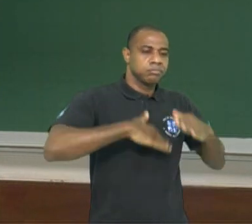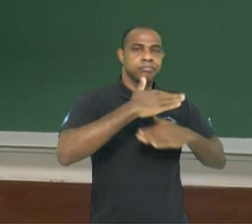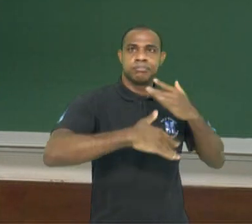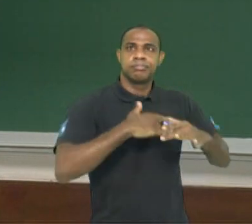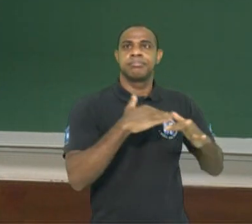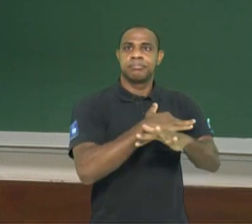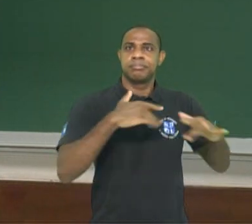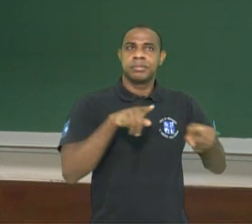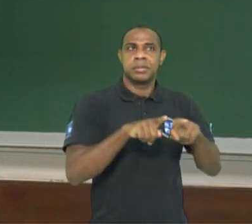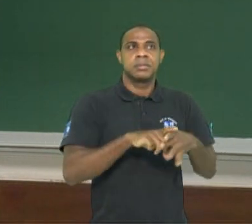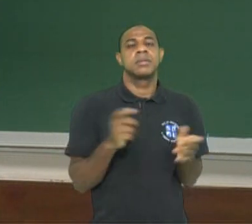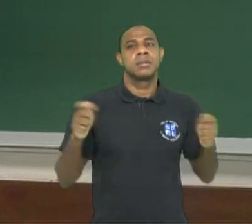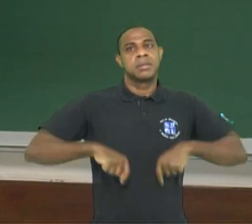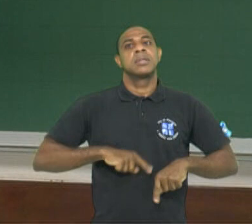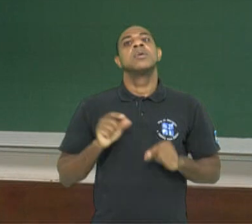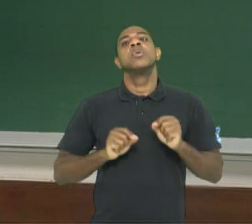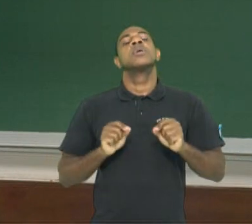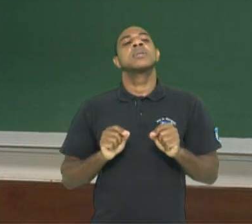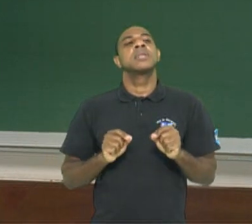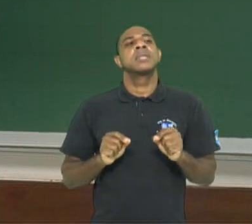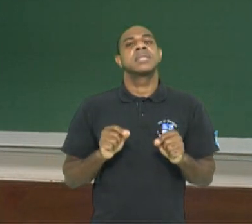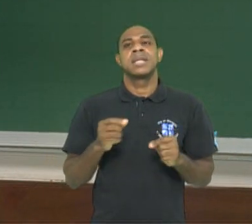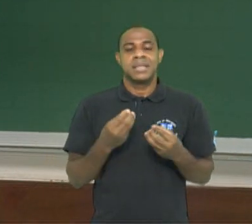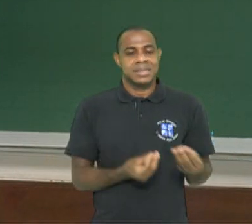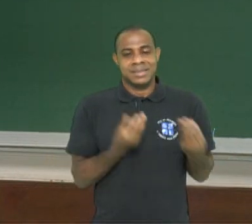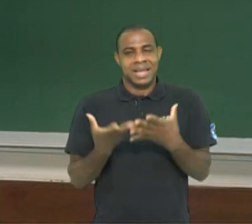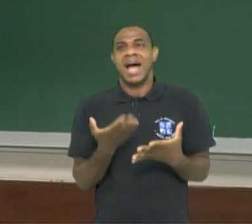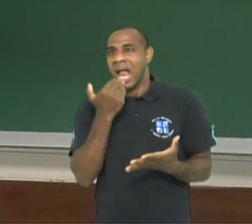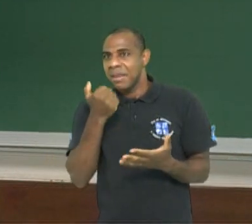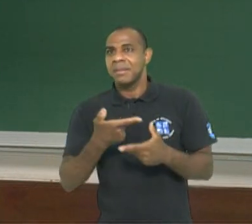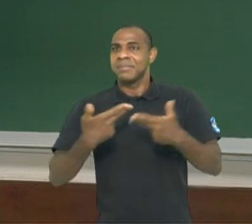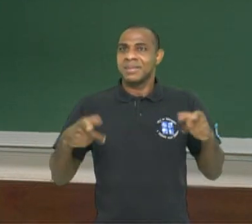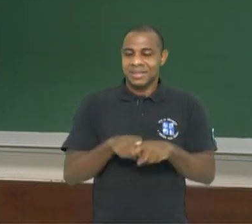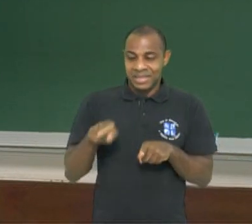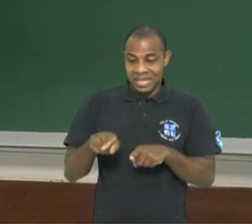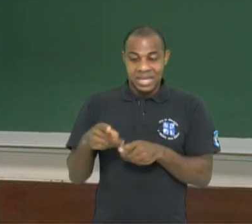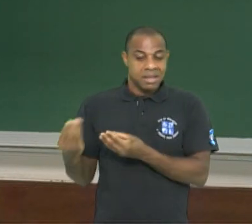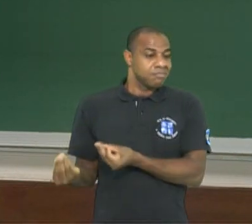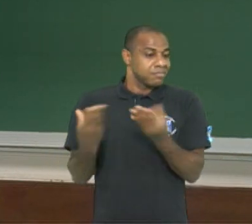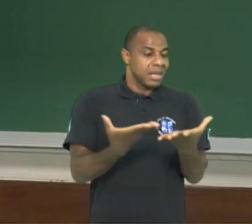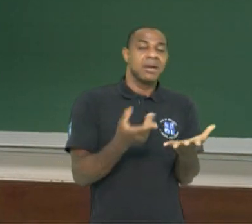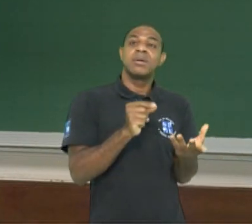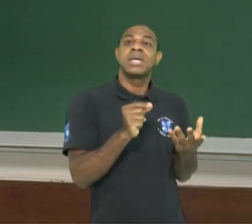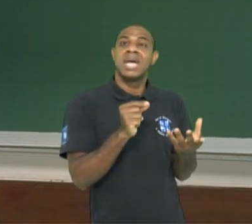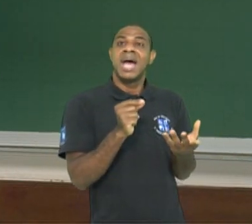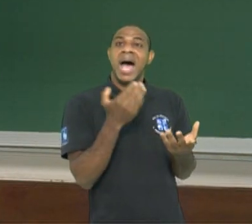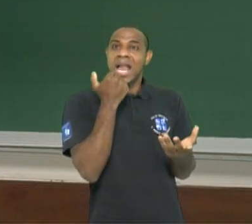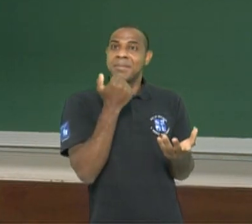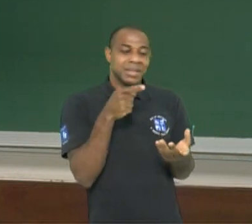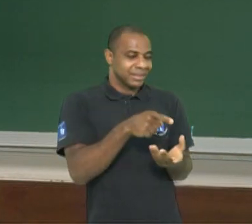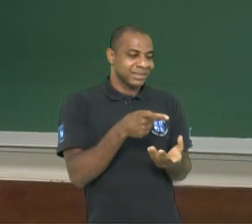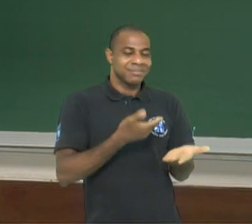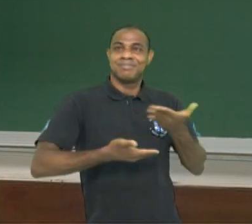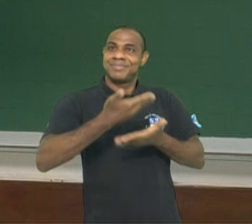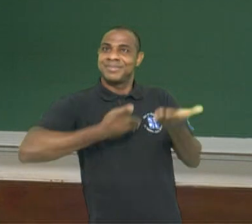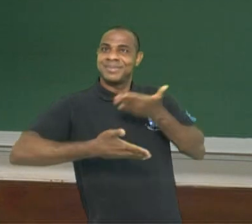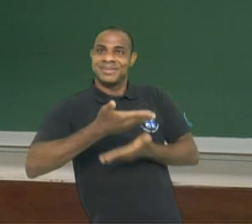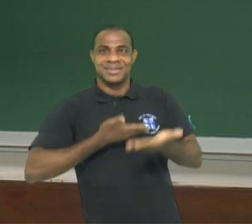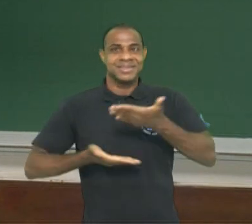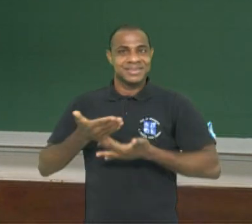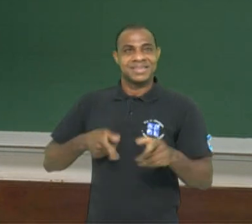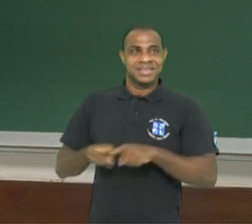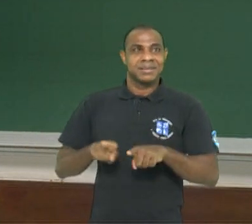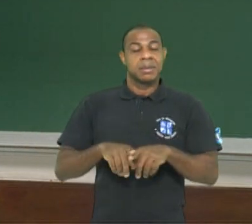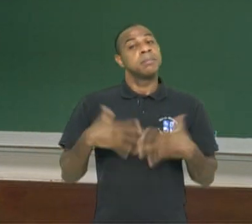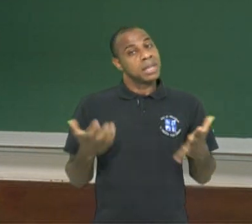que podem, por exemplo, fornecer alimentos para aquela cidade. Então, há uma rede, há uma troca entre essas cidades, mas